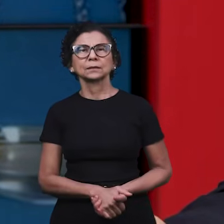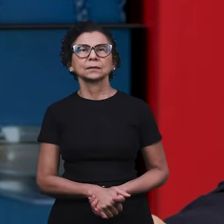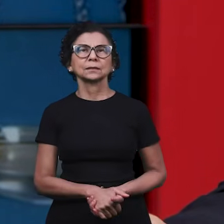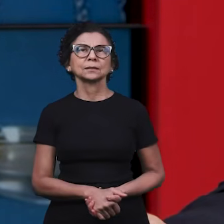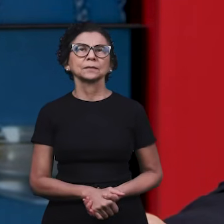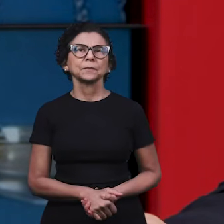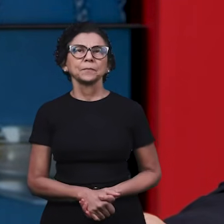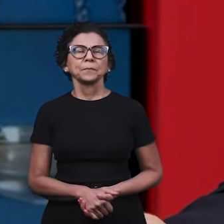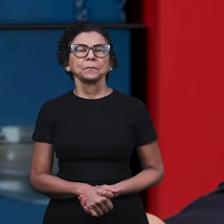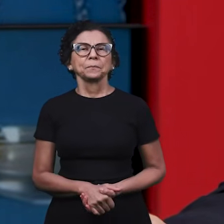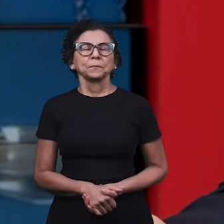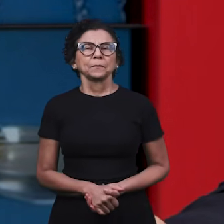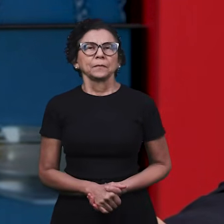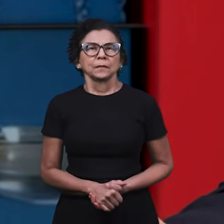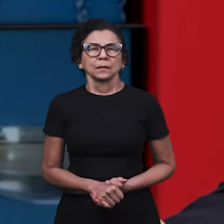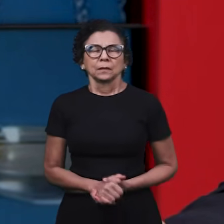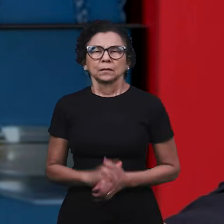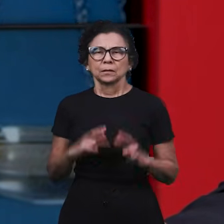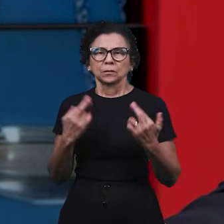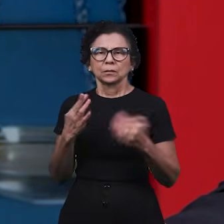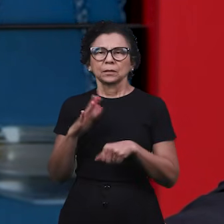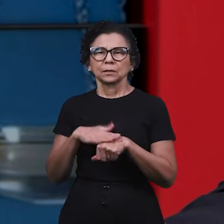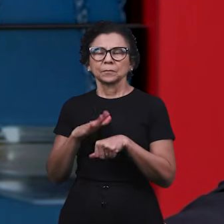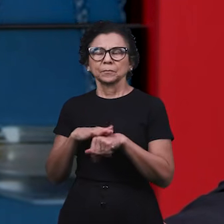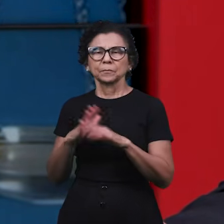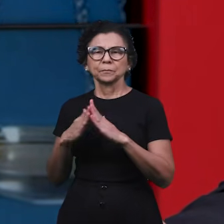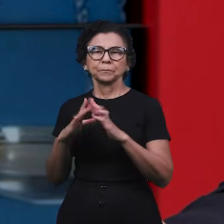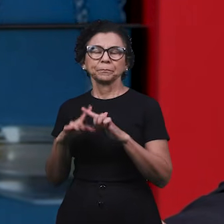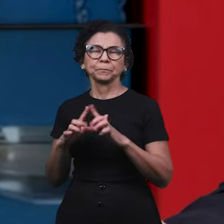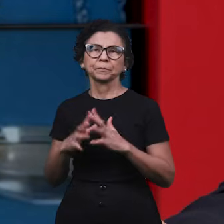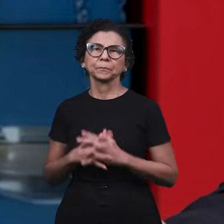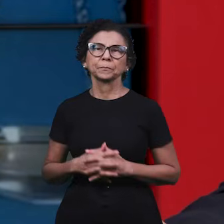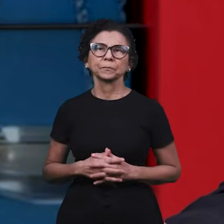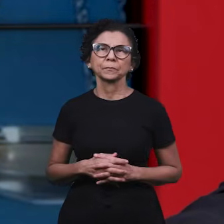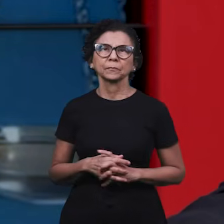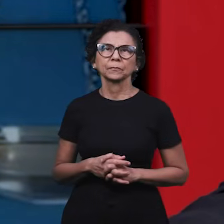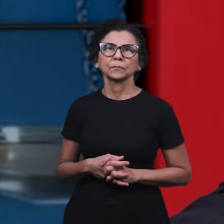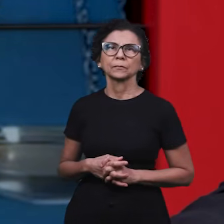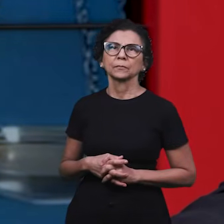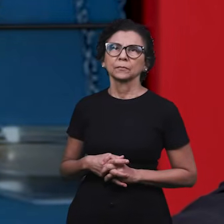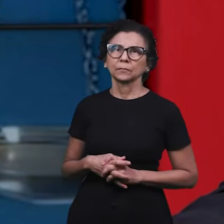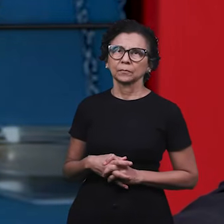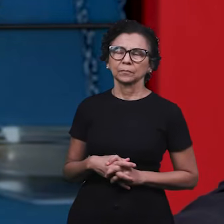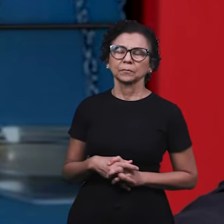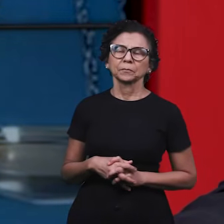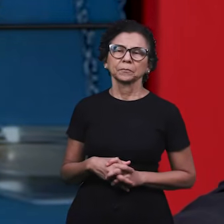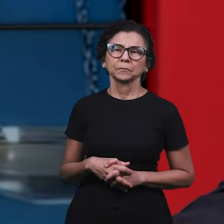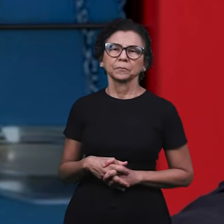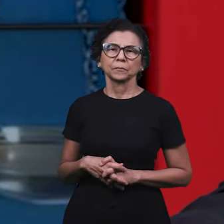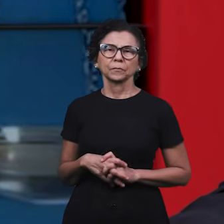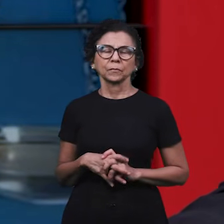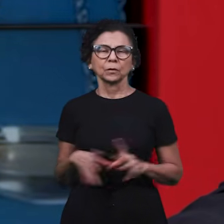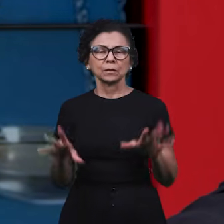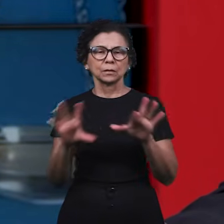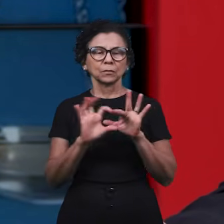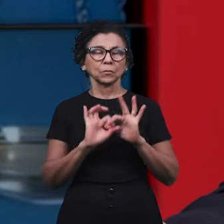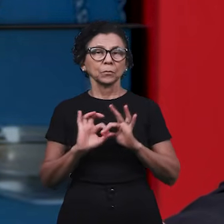nós éramos ali da mesma igreja. Então isso faz parte, o decoro, não é? No